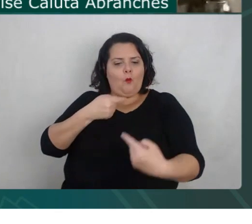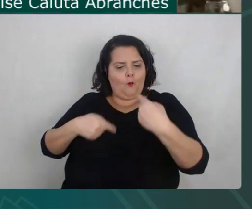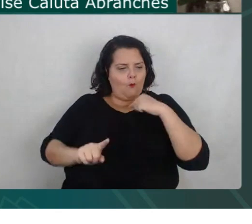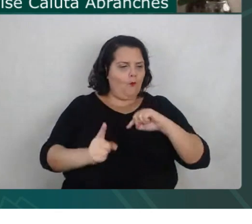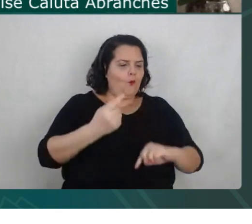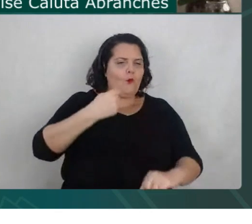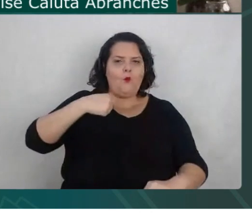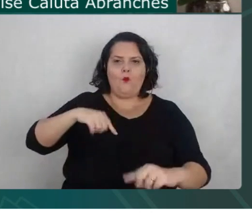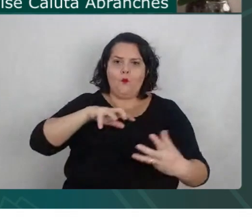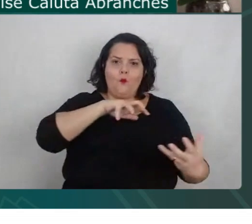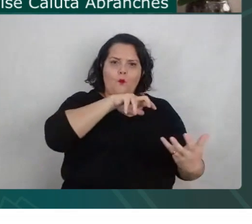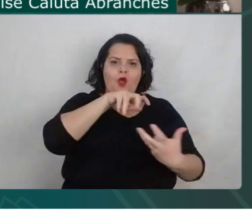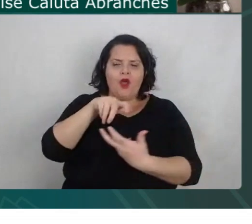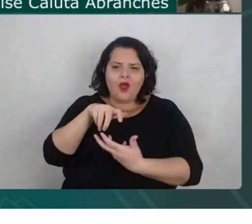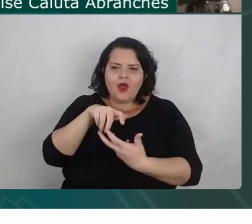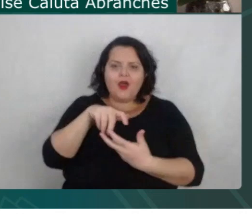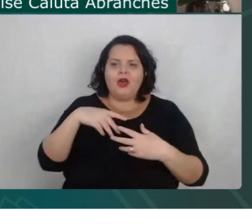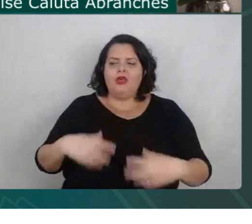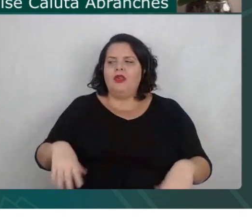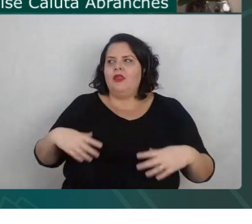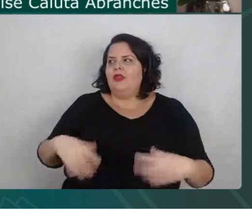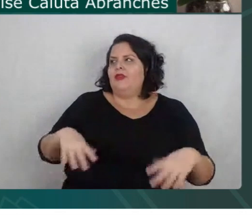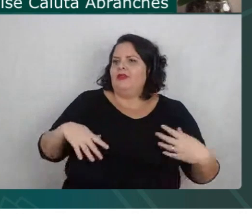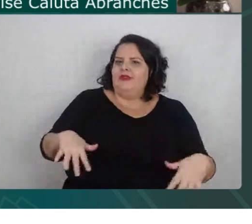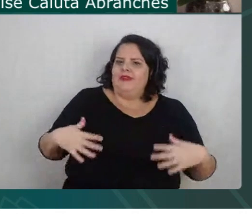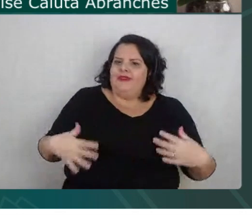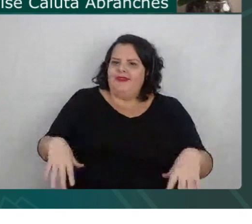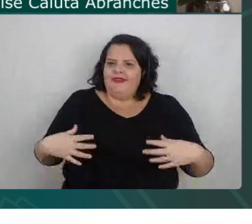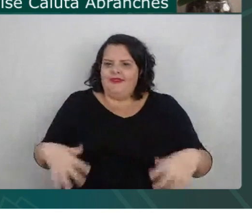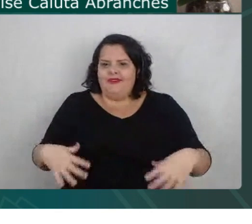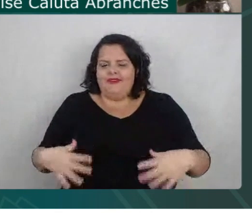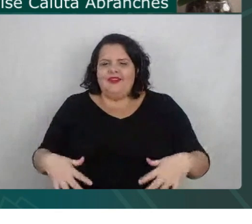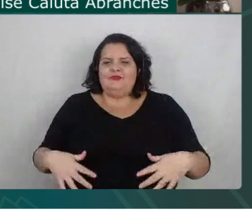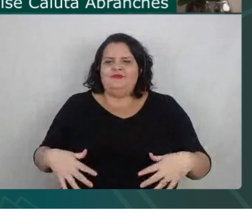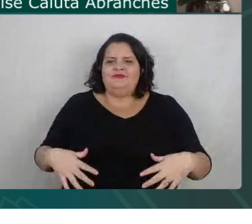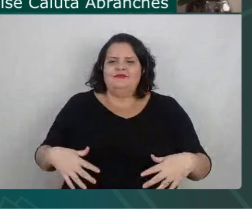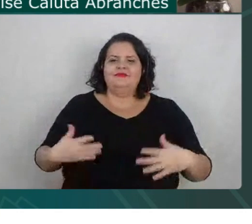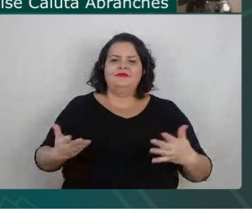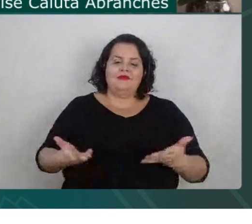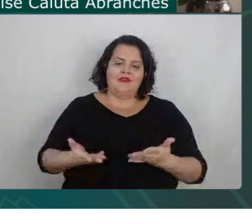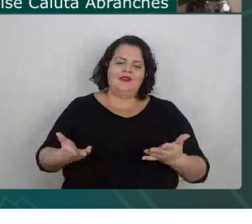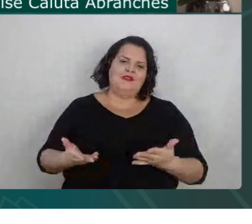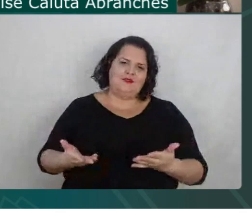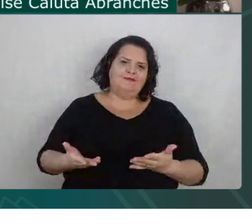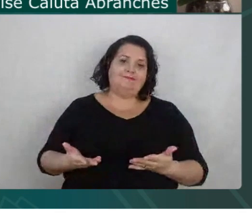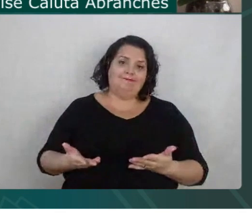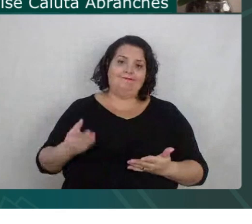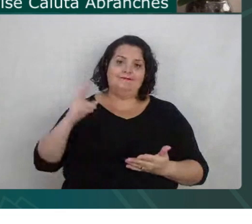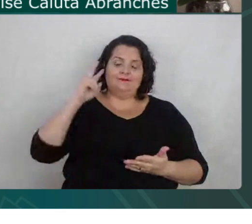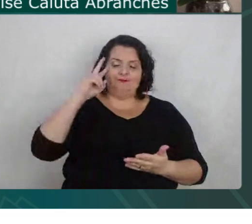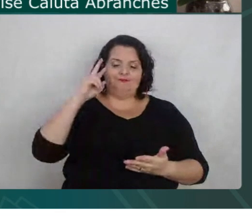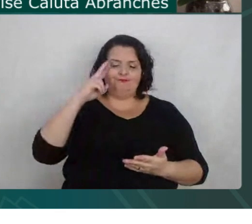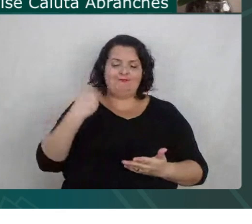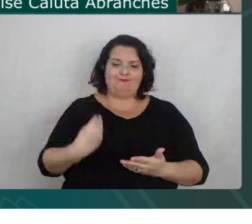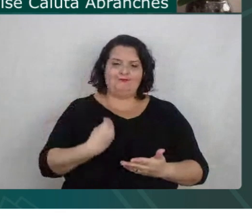estarmos aqui e estarmos também nesse momento da nossa história, né? A professora Lily